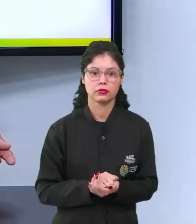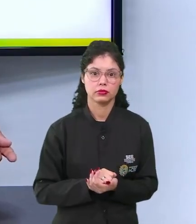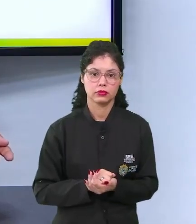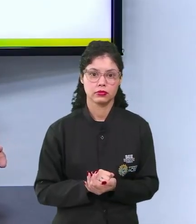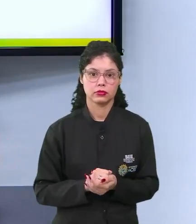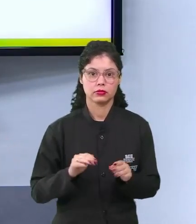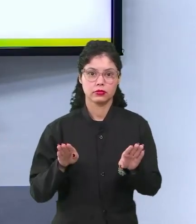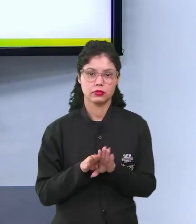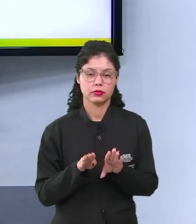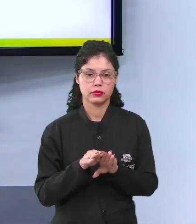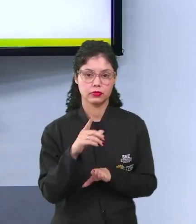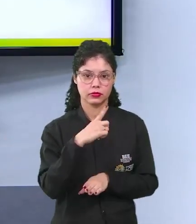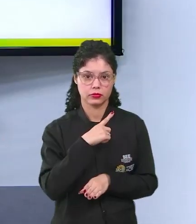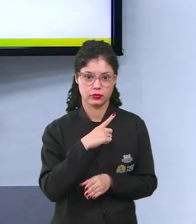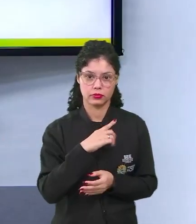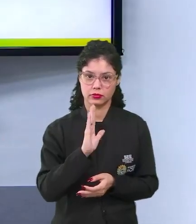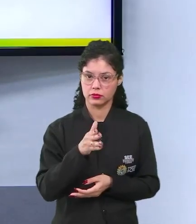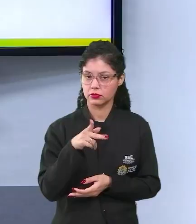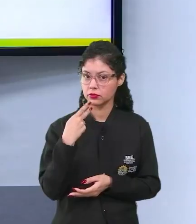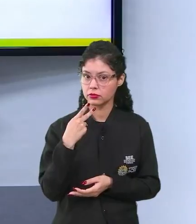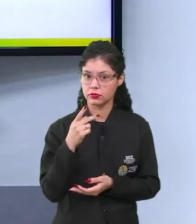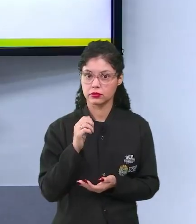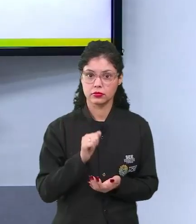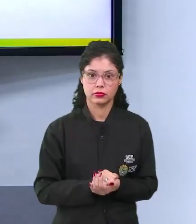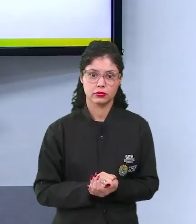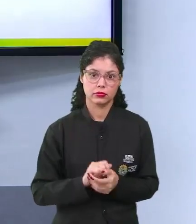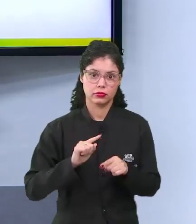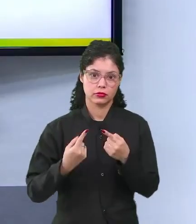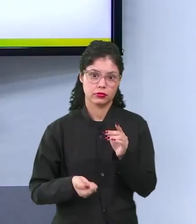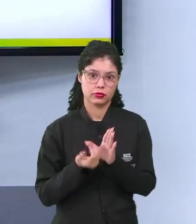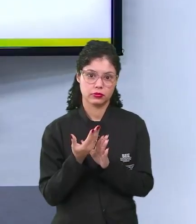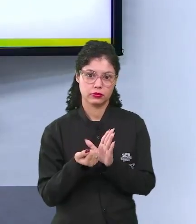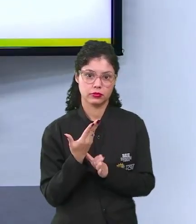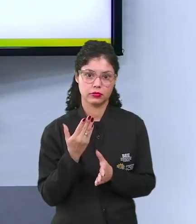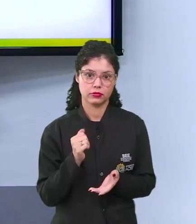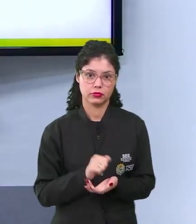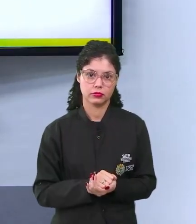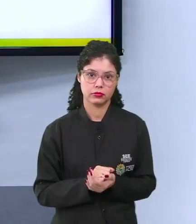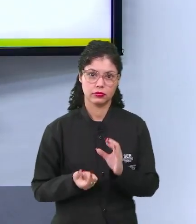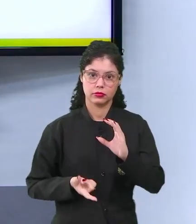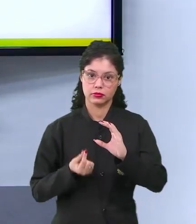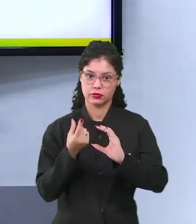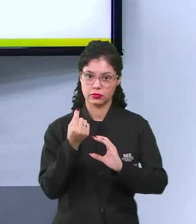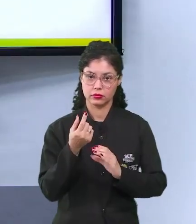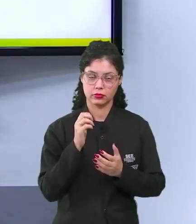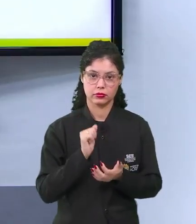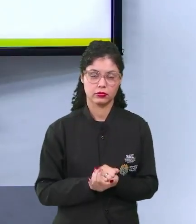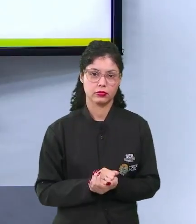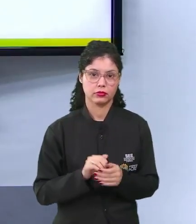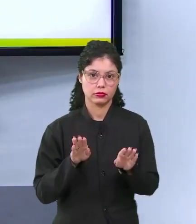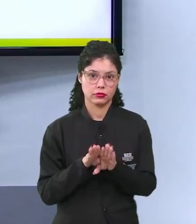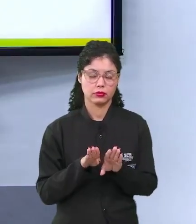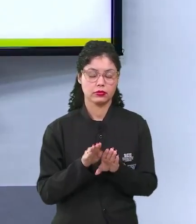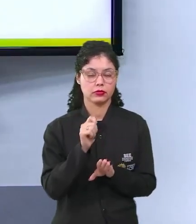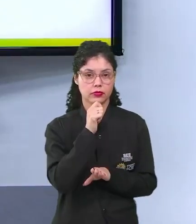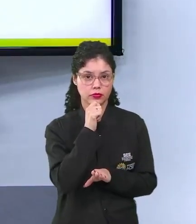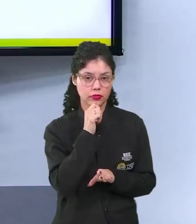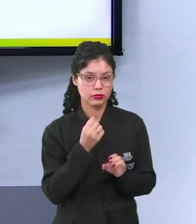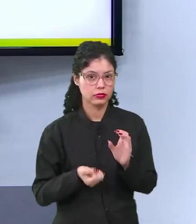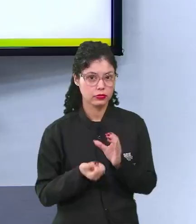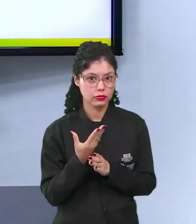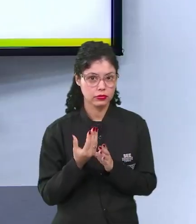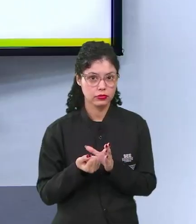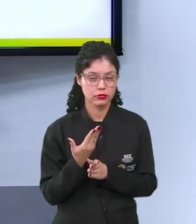os trabalhadores. Eu já ouvi alguém dizendo, mas quem produz iPhone é o capitalismo. Meu filho, minha filha, quem